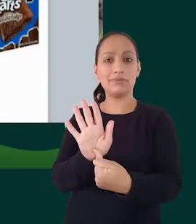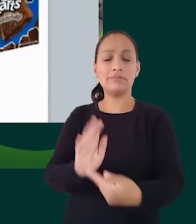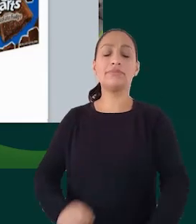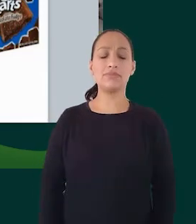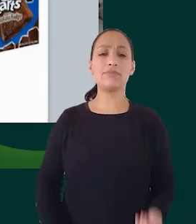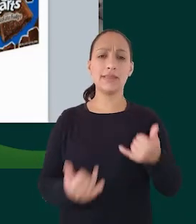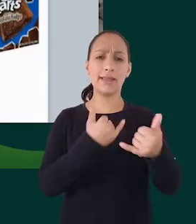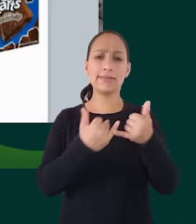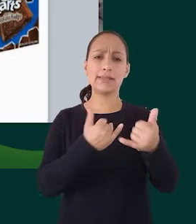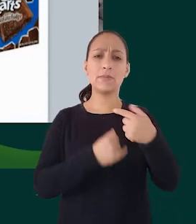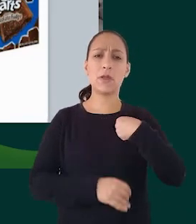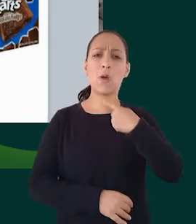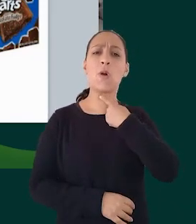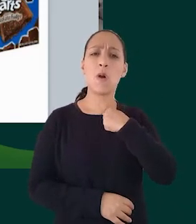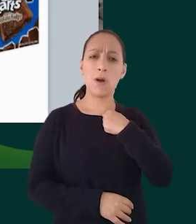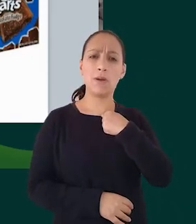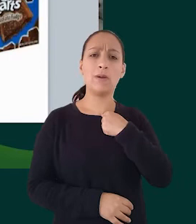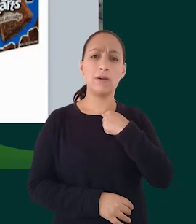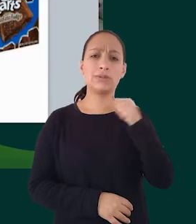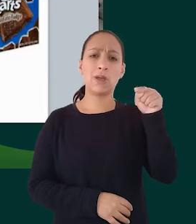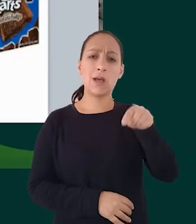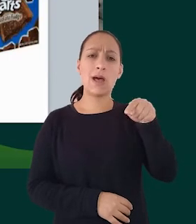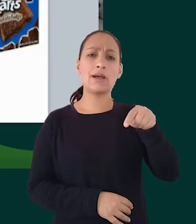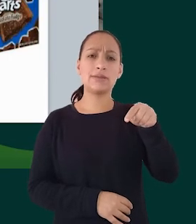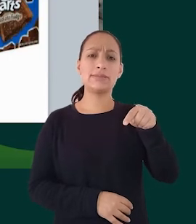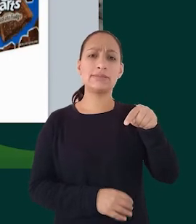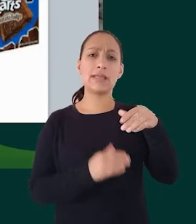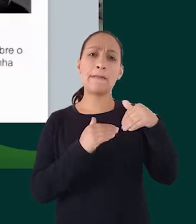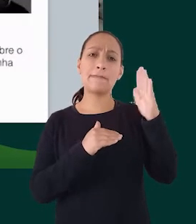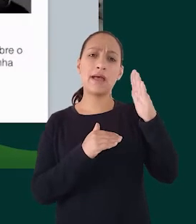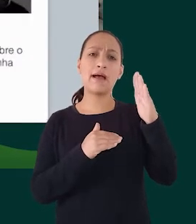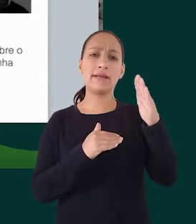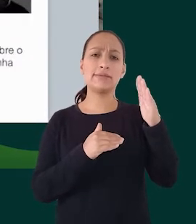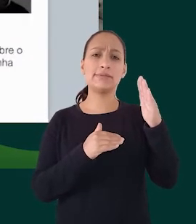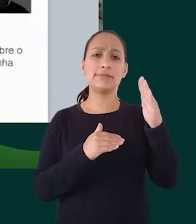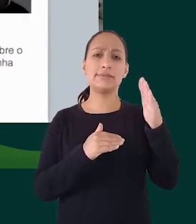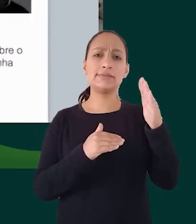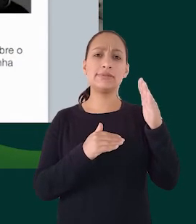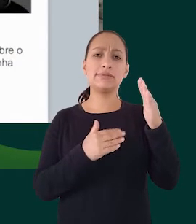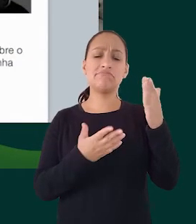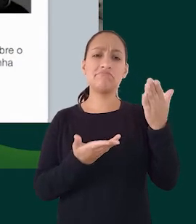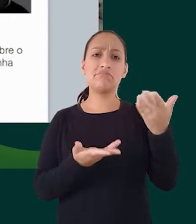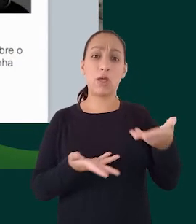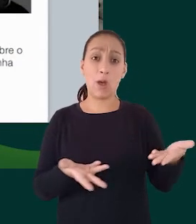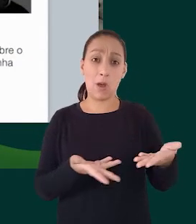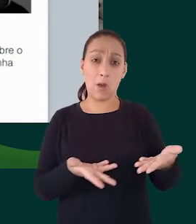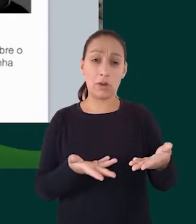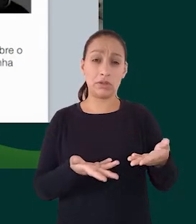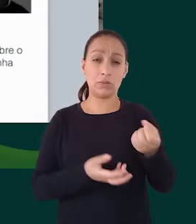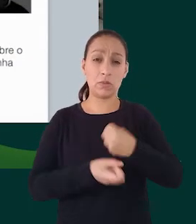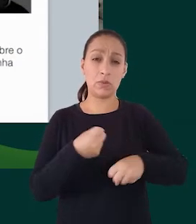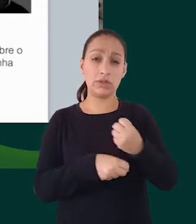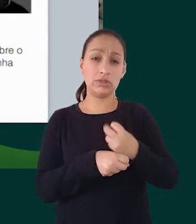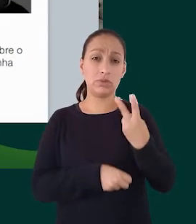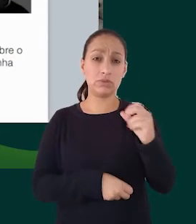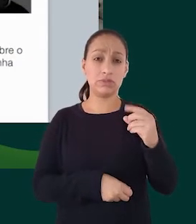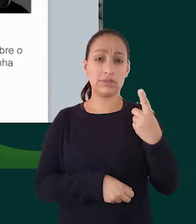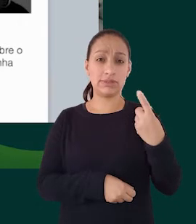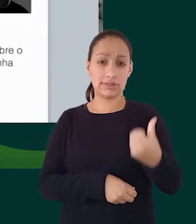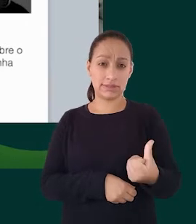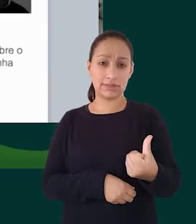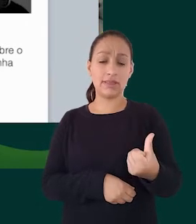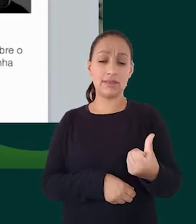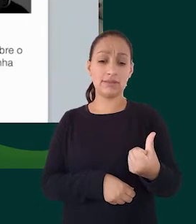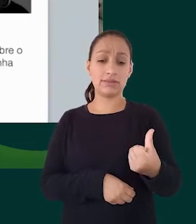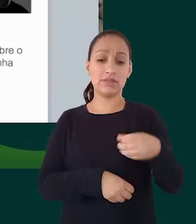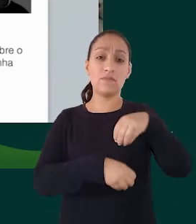Um exemplo que eu gosto muito, e esse aqui é um exemplo mais recente, esse exemplo é de 2016, e aqui vai uma indicação de